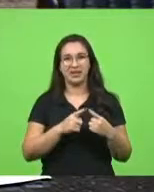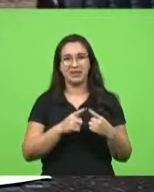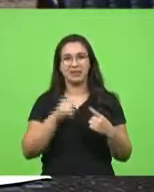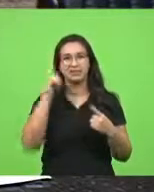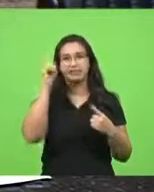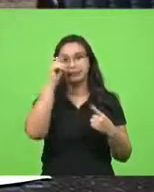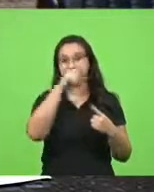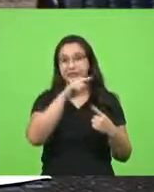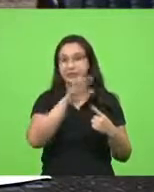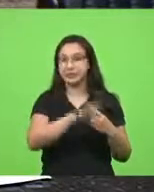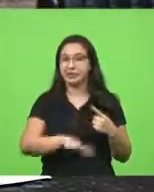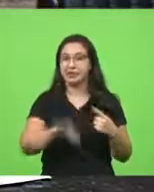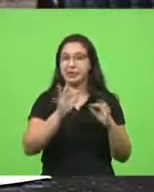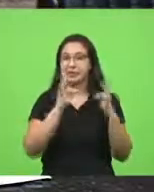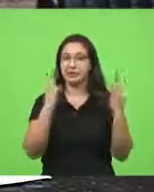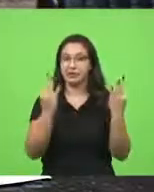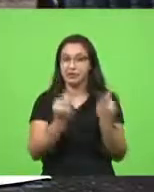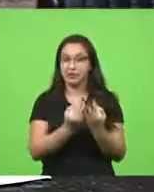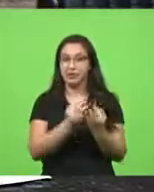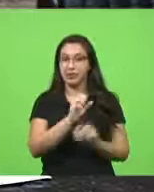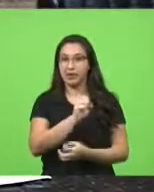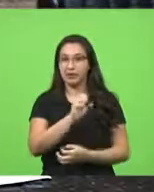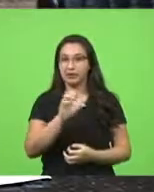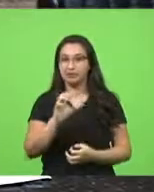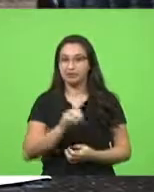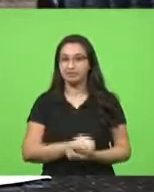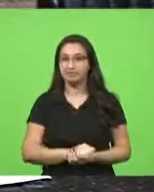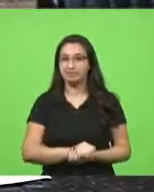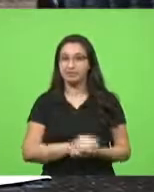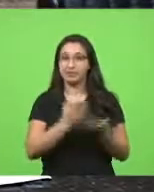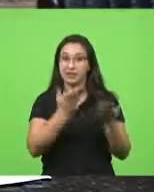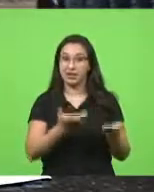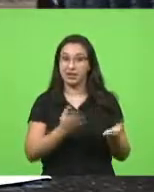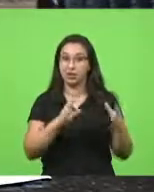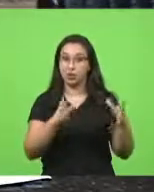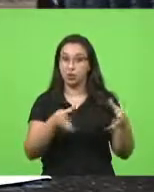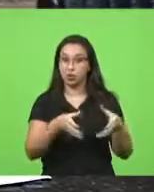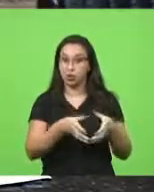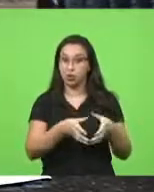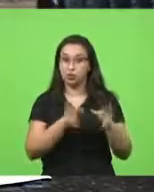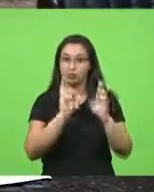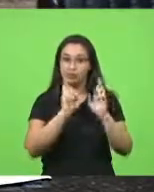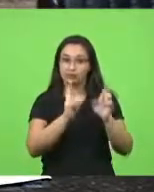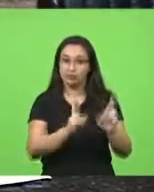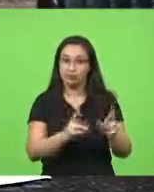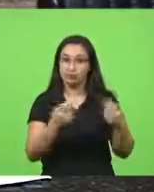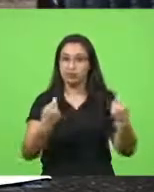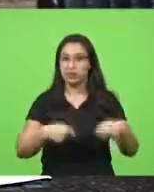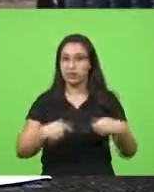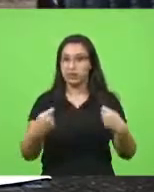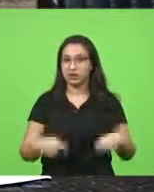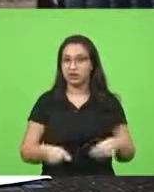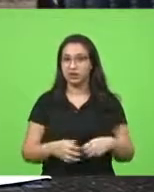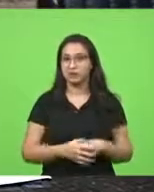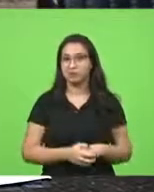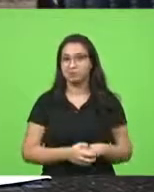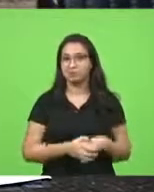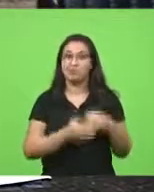catarinenses, para um tipo de família catarinense, um grupo de família que deve ser respeitado, um grupo de famílias que,